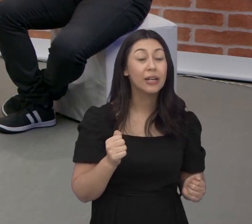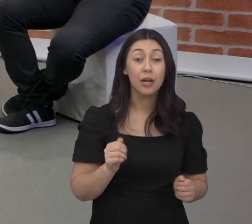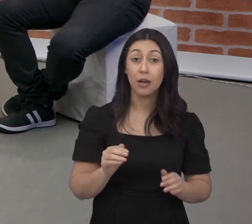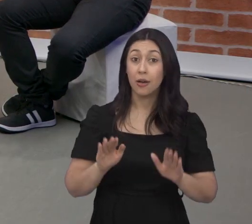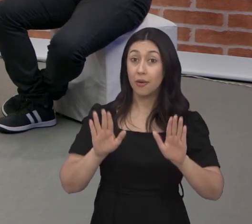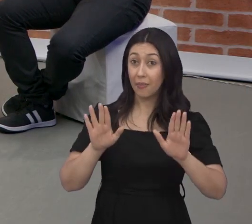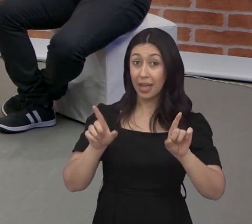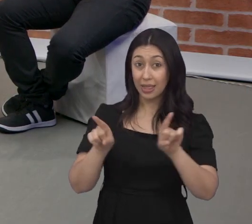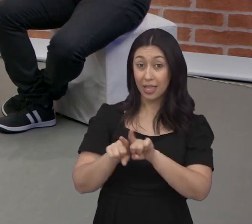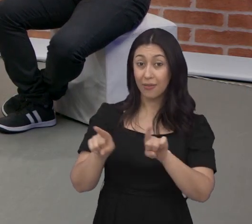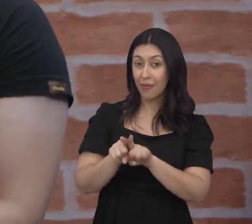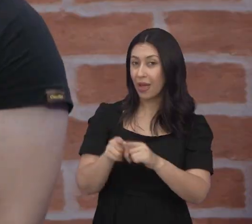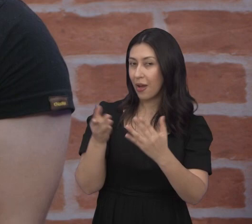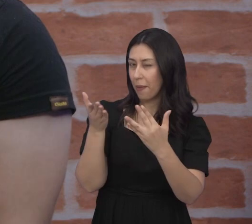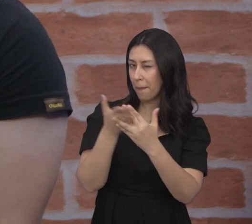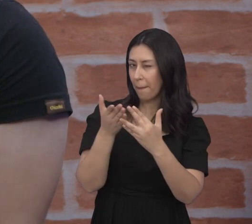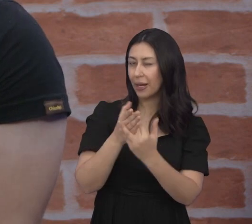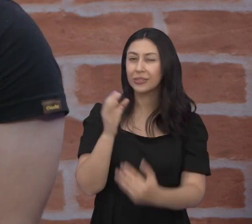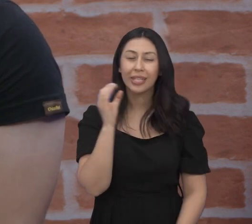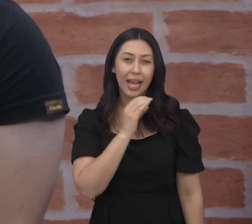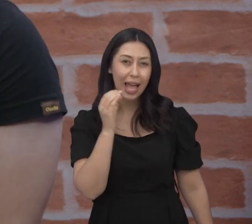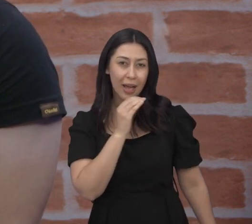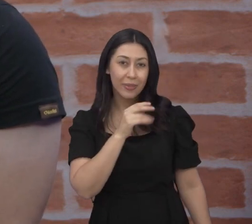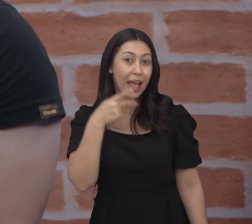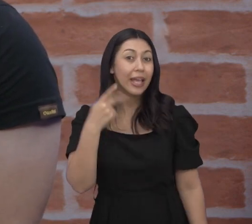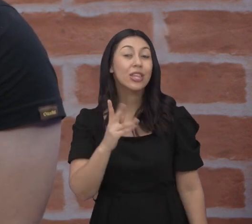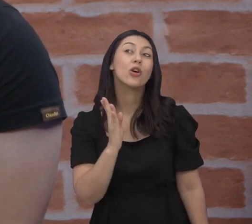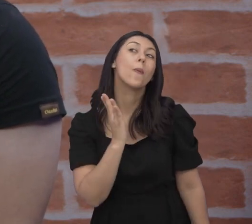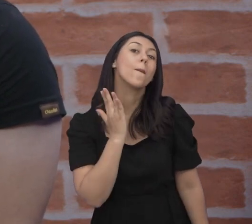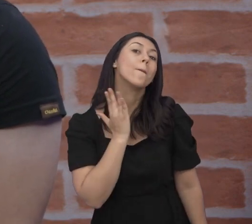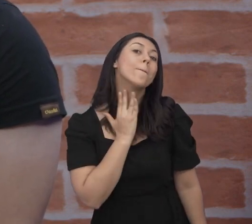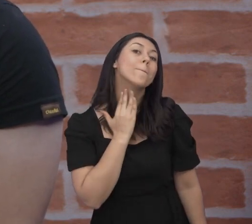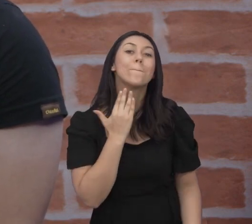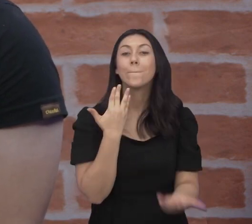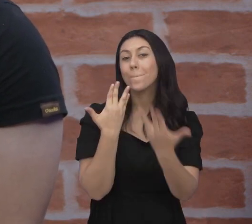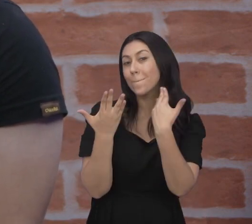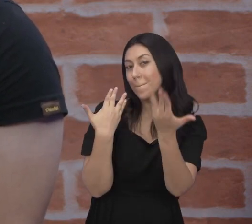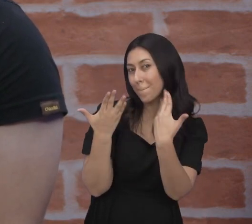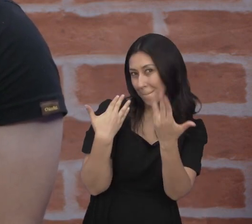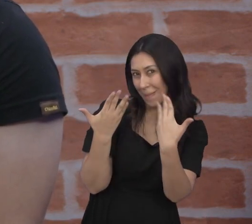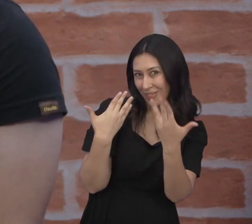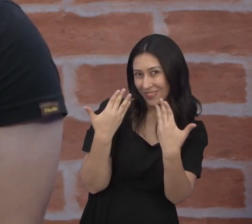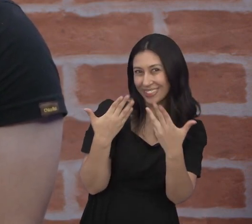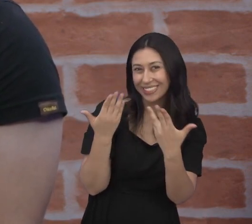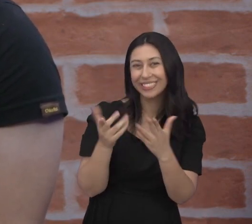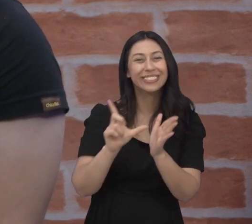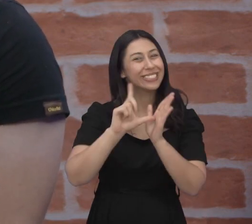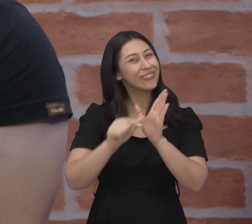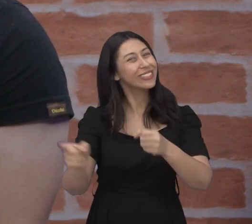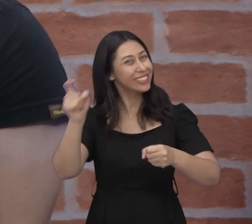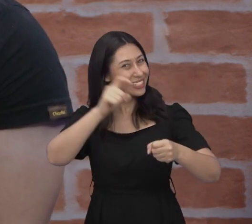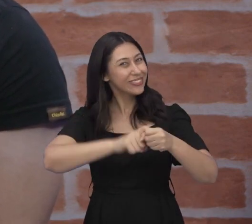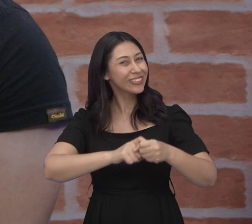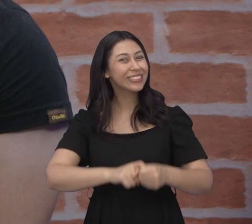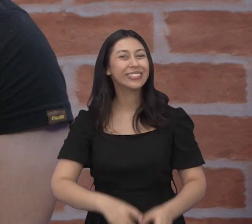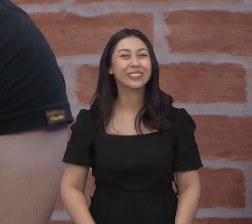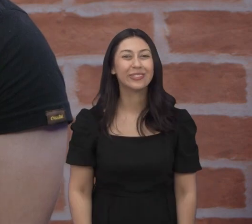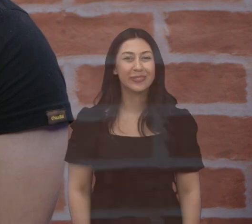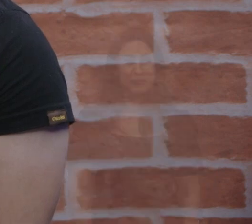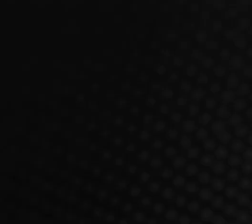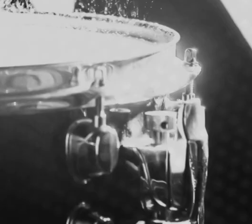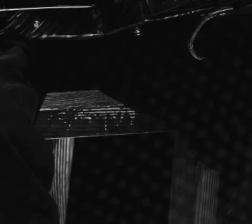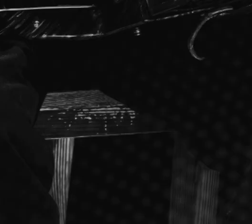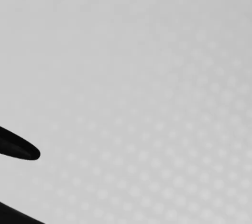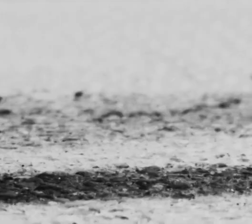certeza. Mas vem aí também agora uma pausa rápida aqui no nosso Pavni, Papo Voador Não Identificado. A gente volta daqui a pouco. Até já.